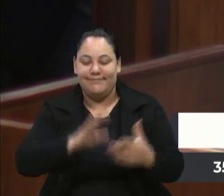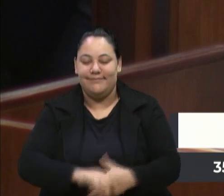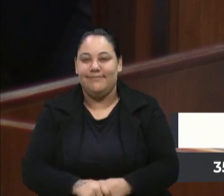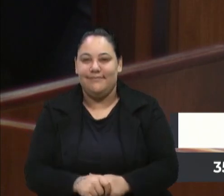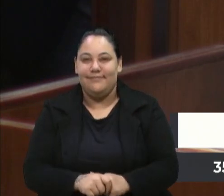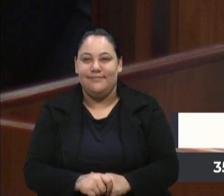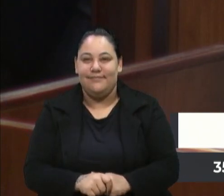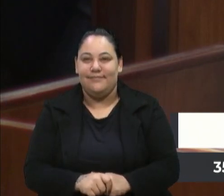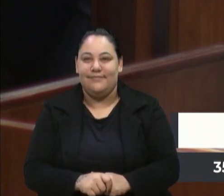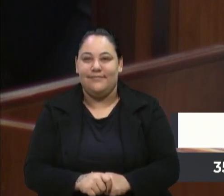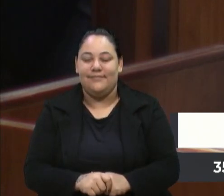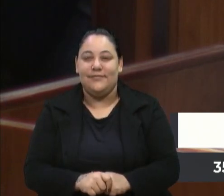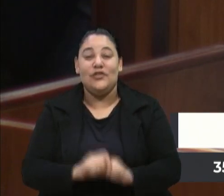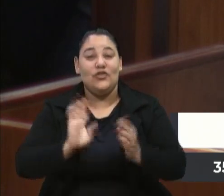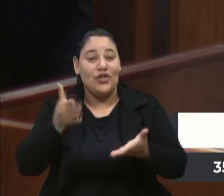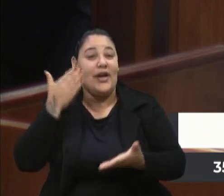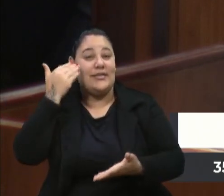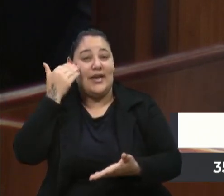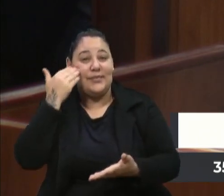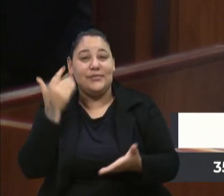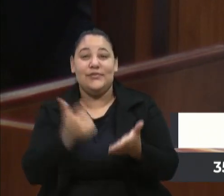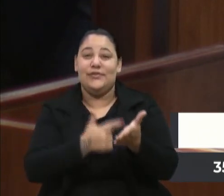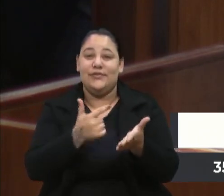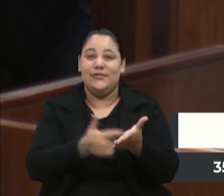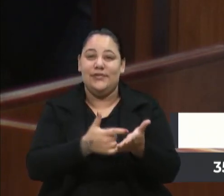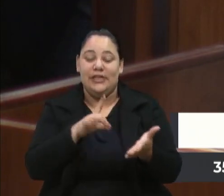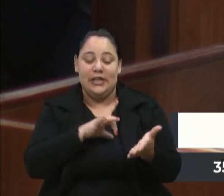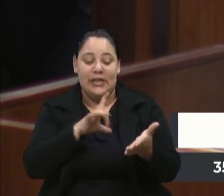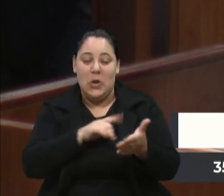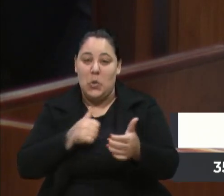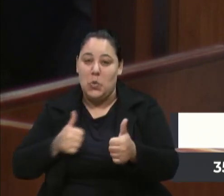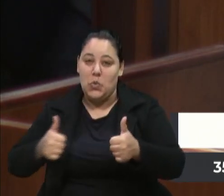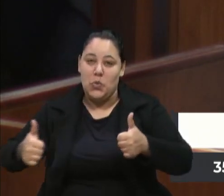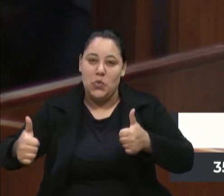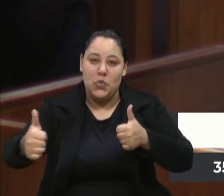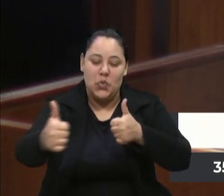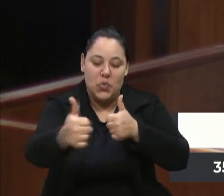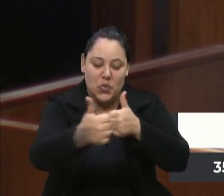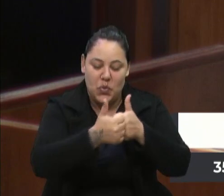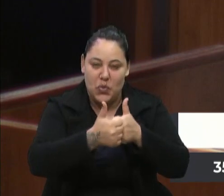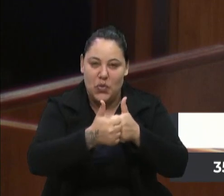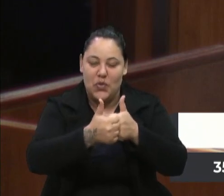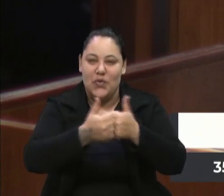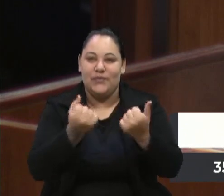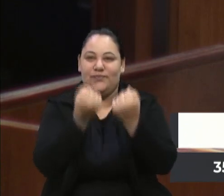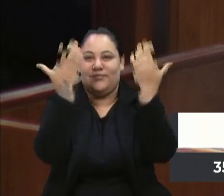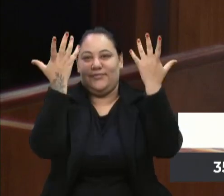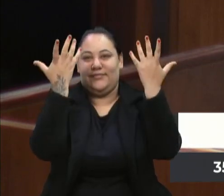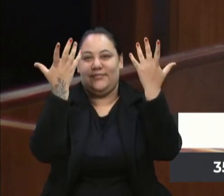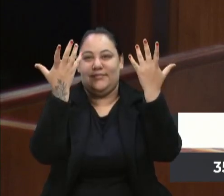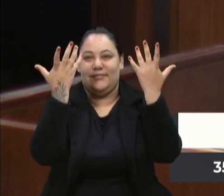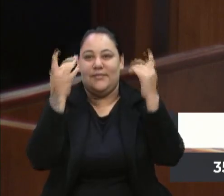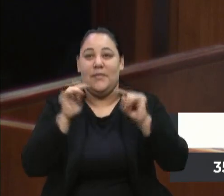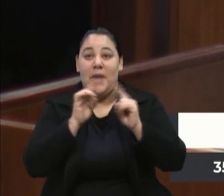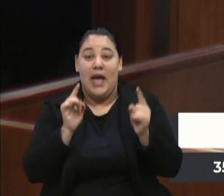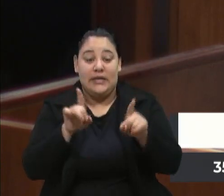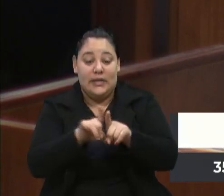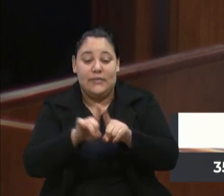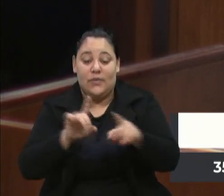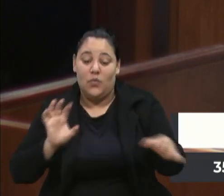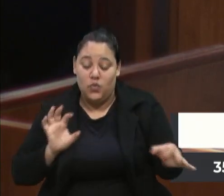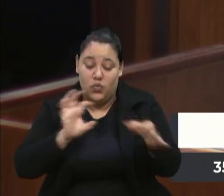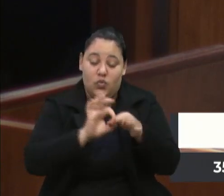É sabido, né, que o livro tem o protagonismo neste grande evento, mas ele se associa